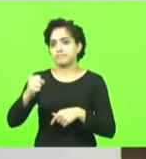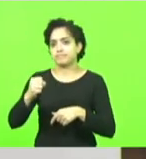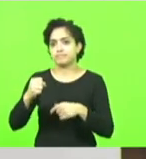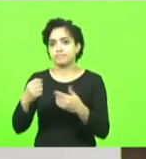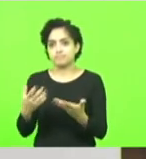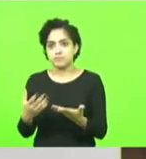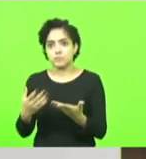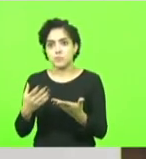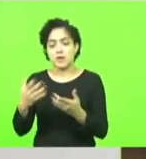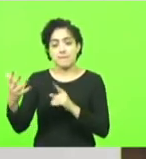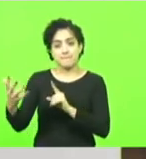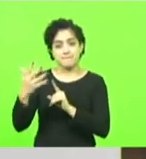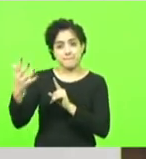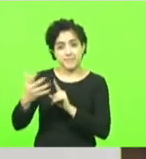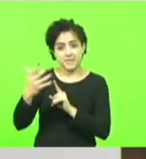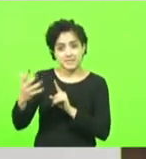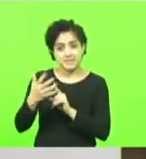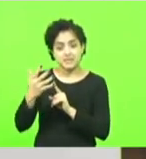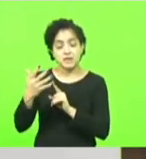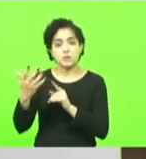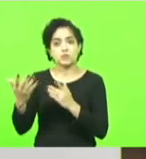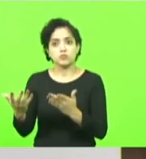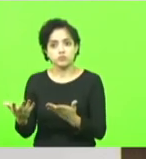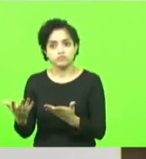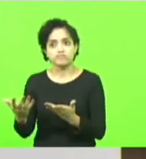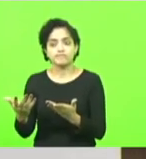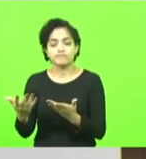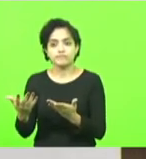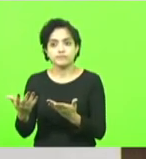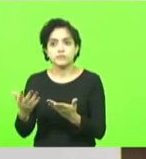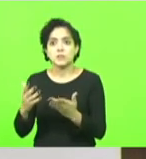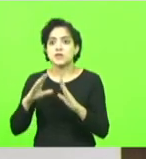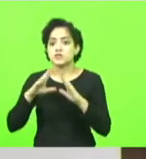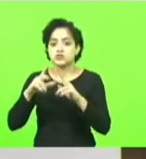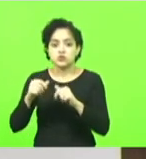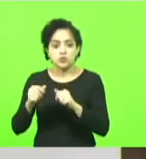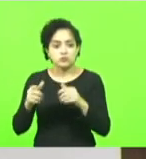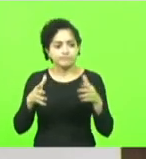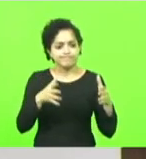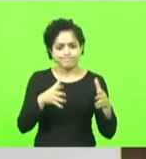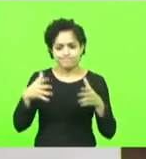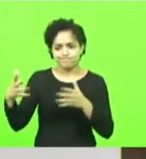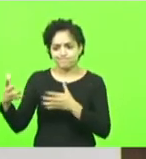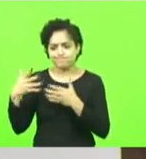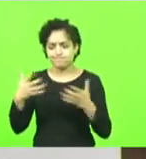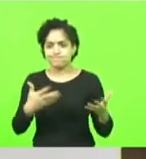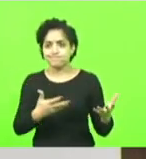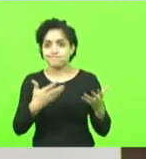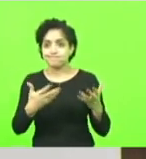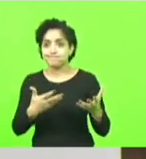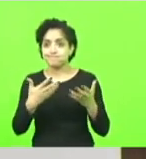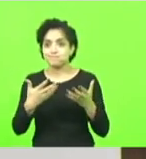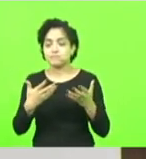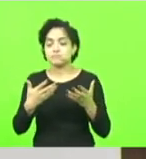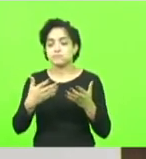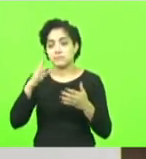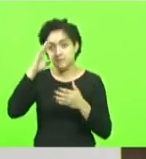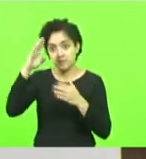da pressão que recebe de todos os lados, mas principalmente dos